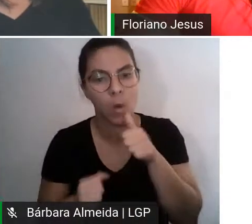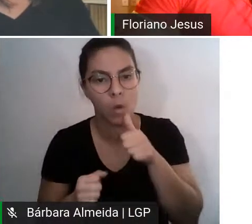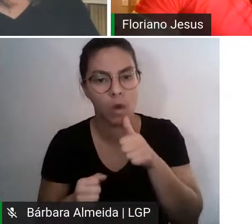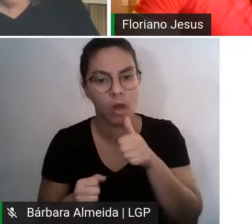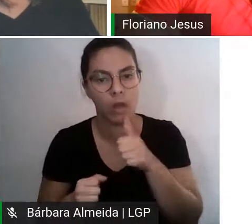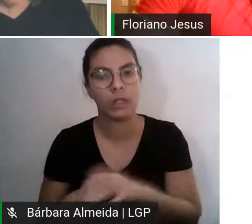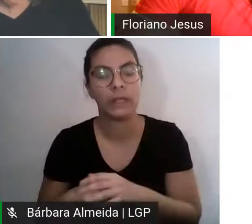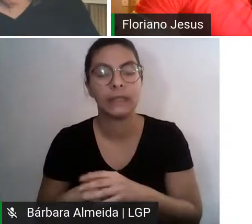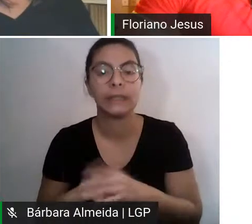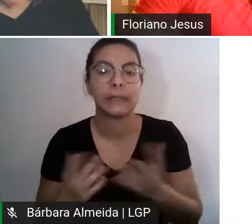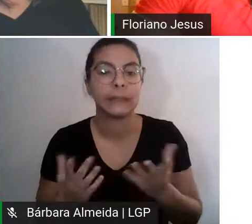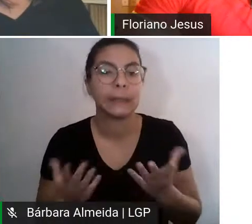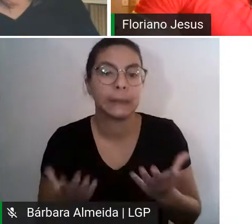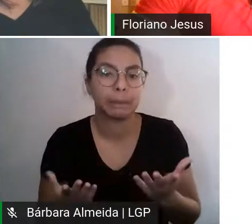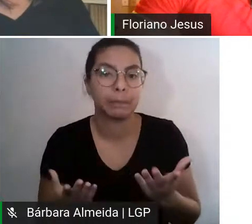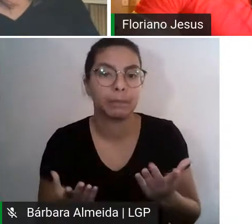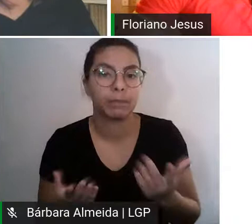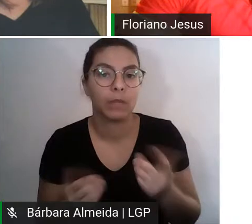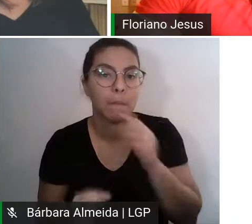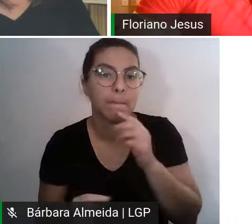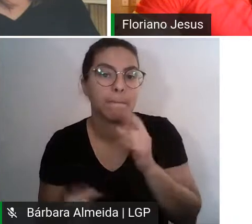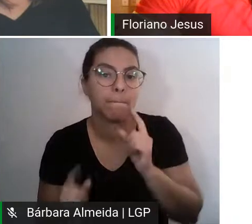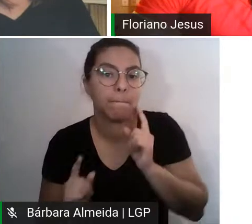Basicamente tivemos o mês de